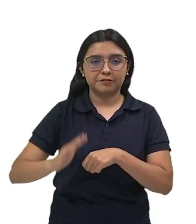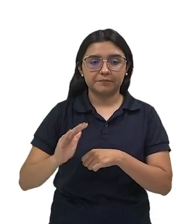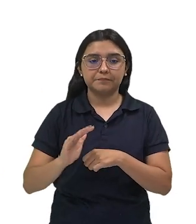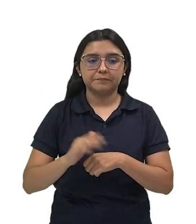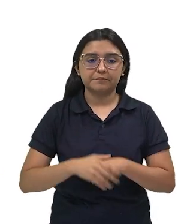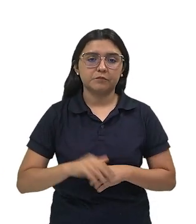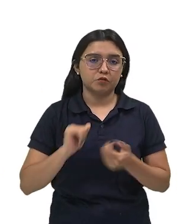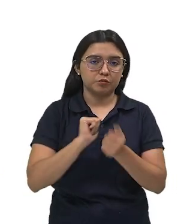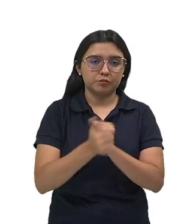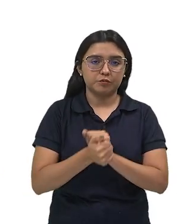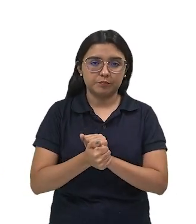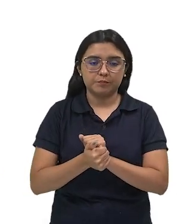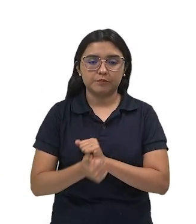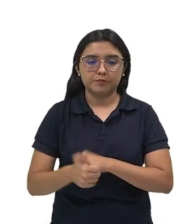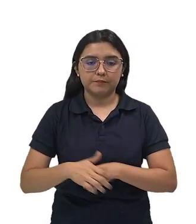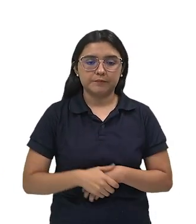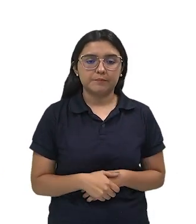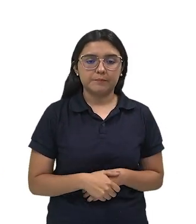prática, de